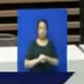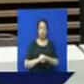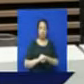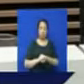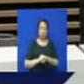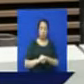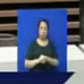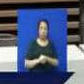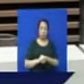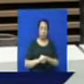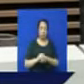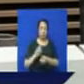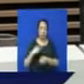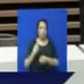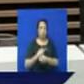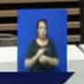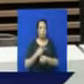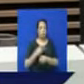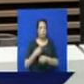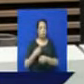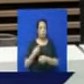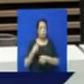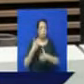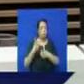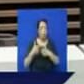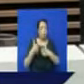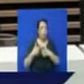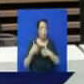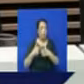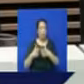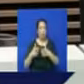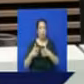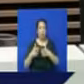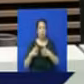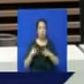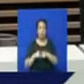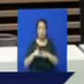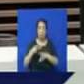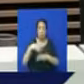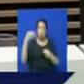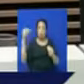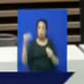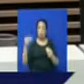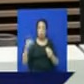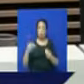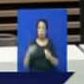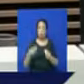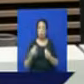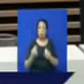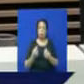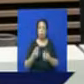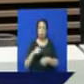nós que vivemos muitas tribulações, inclusive no campo espiritual, nós